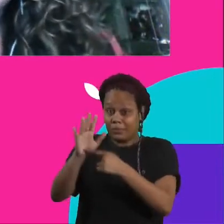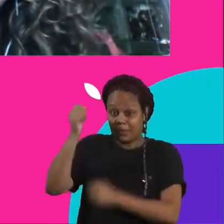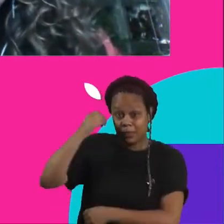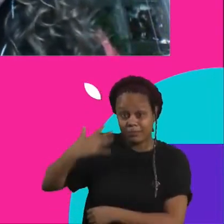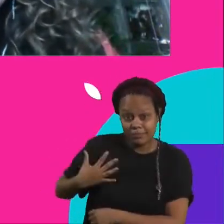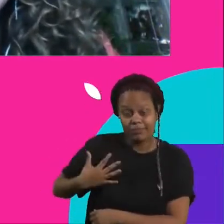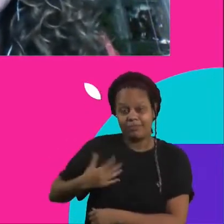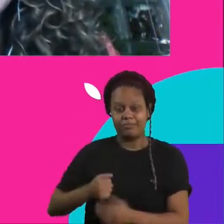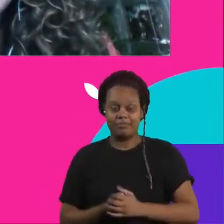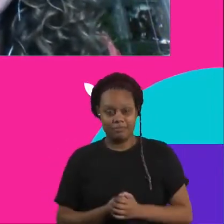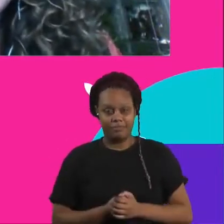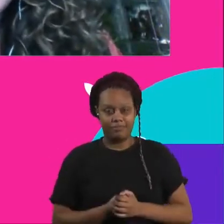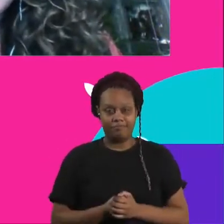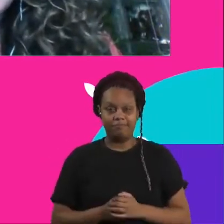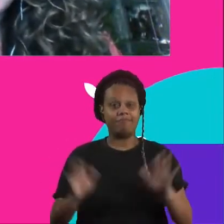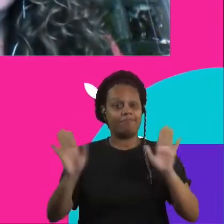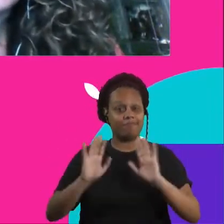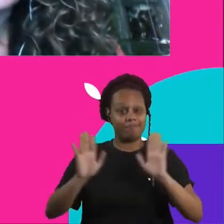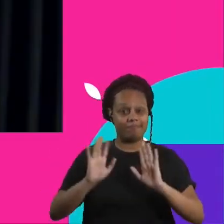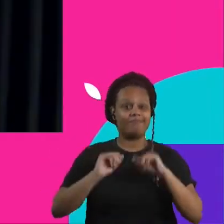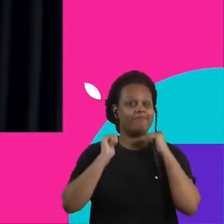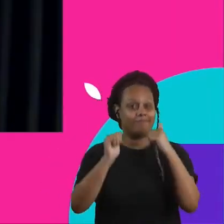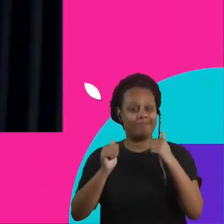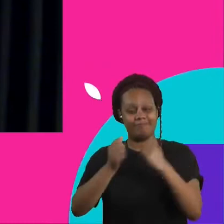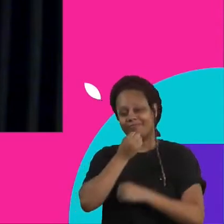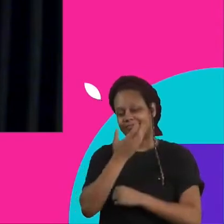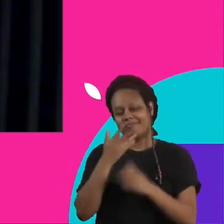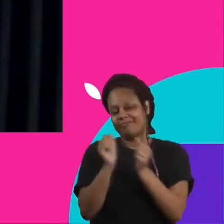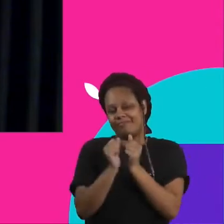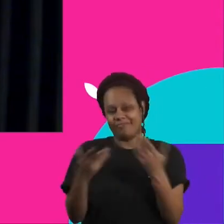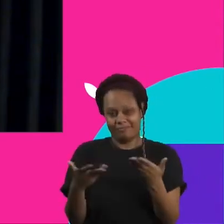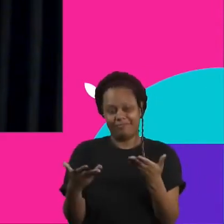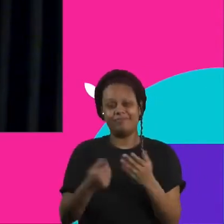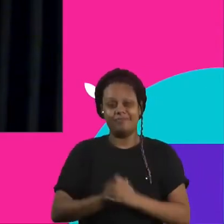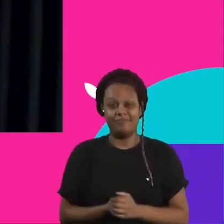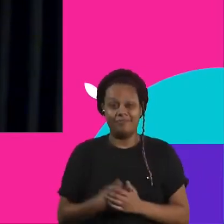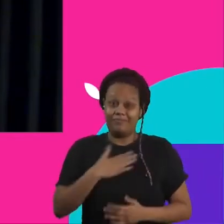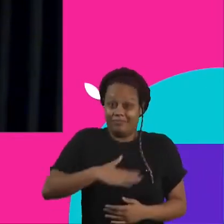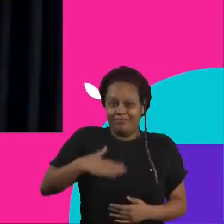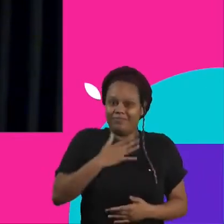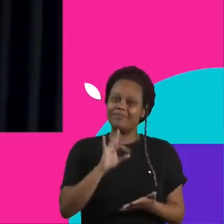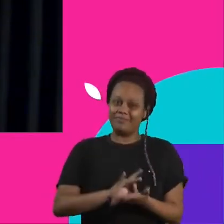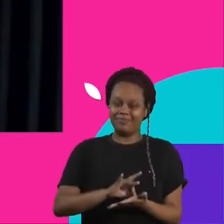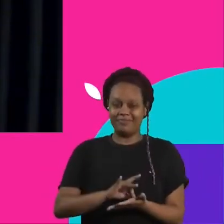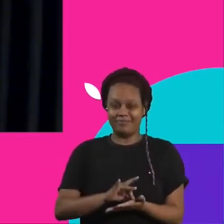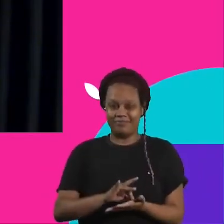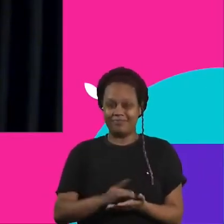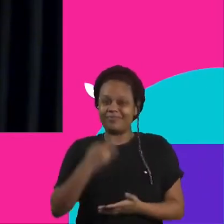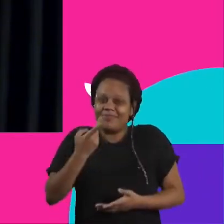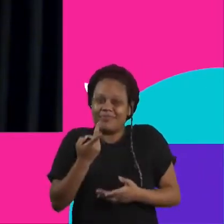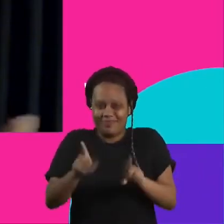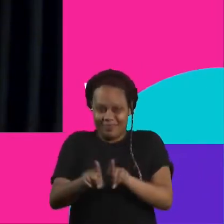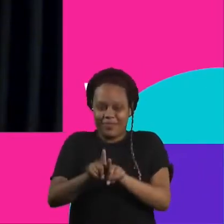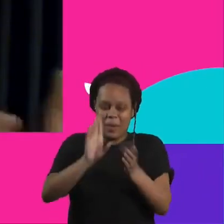pessoal. Oi, Di. Oi, gente. Que bom estar com vocês aqui nesse encontro. Um prazer estar aqui, na verdade, falando